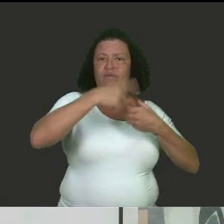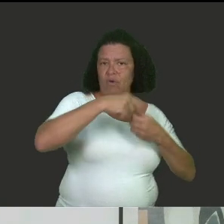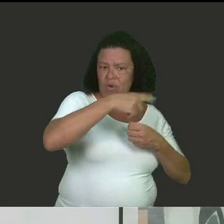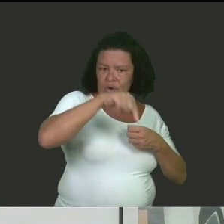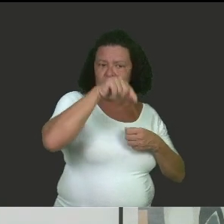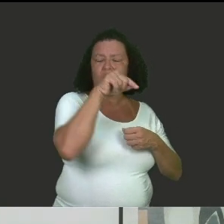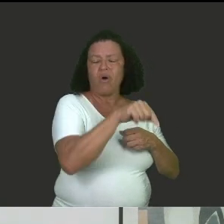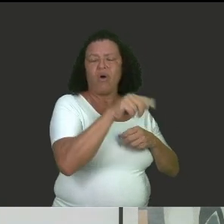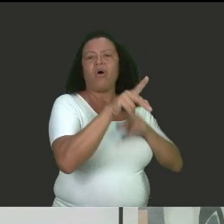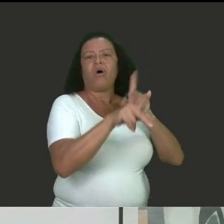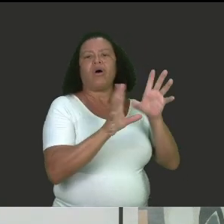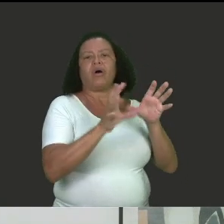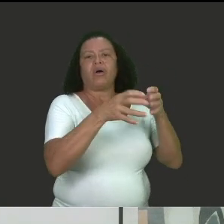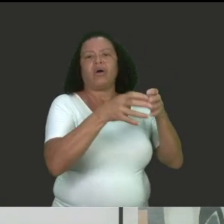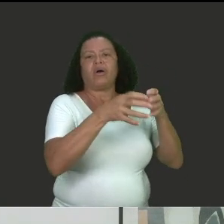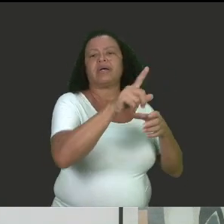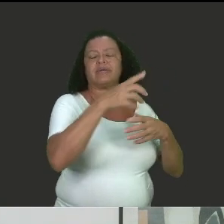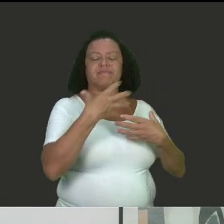juntou seus